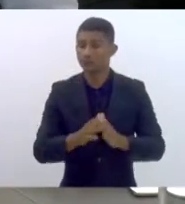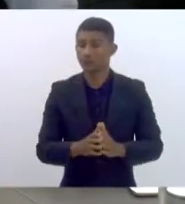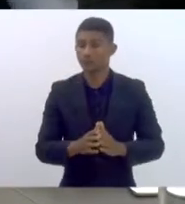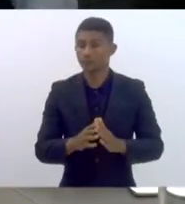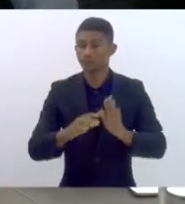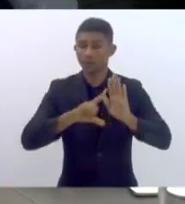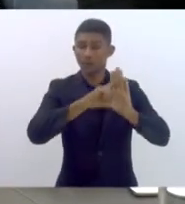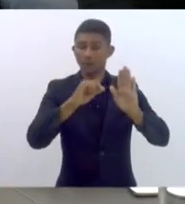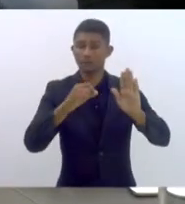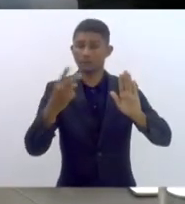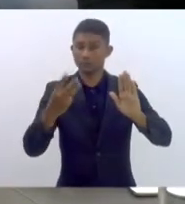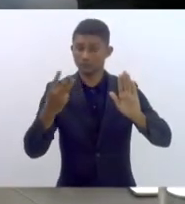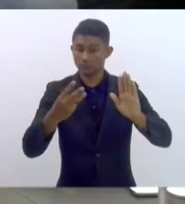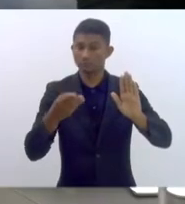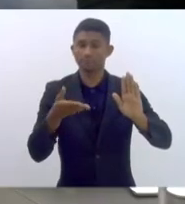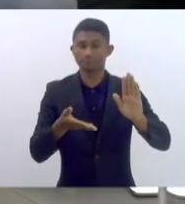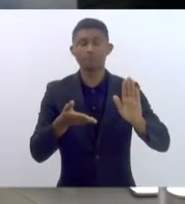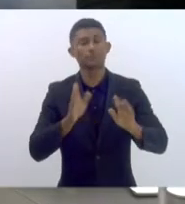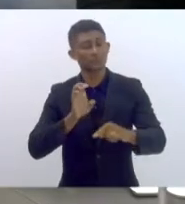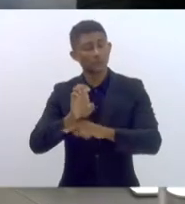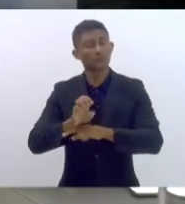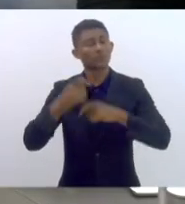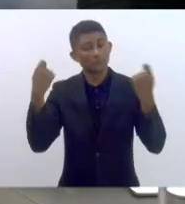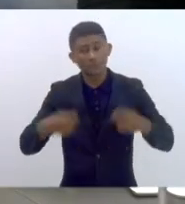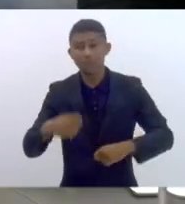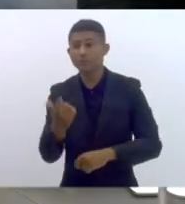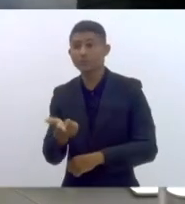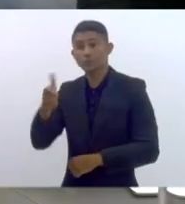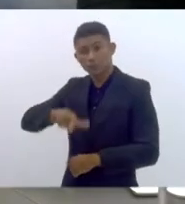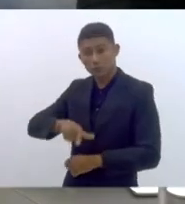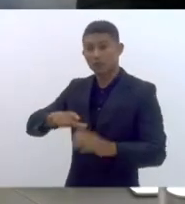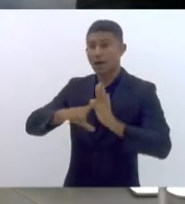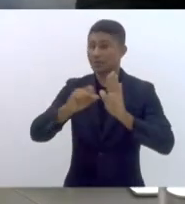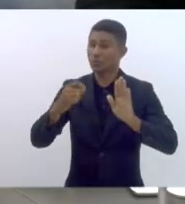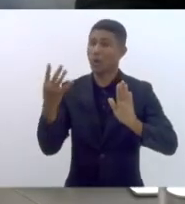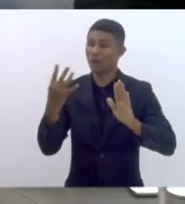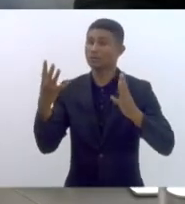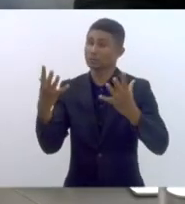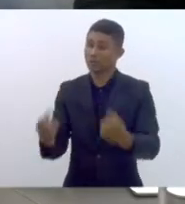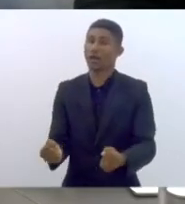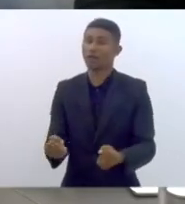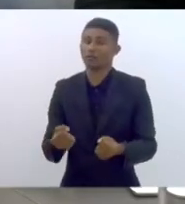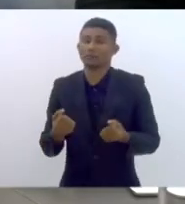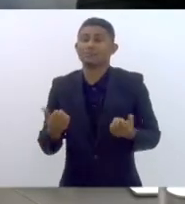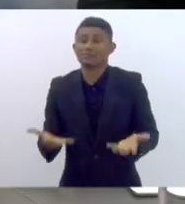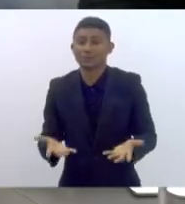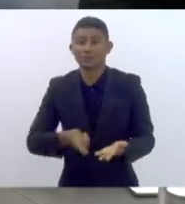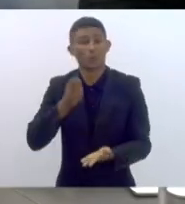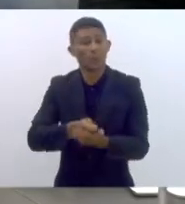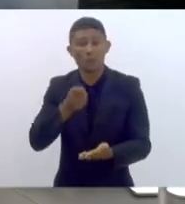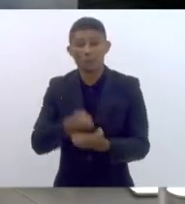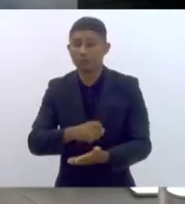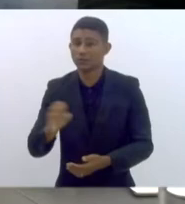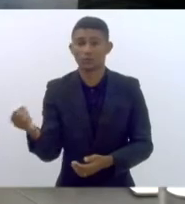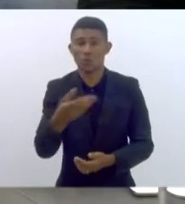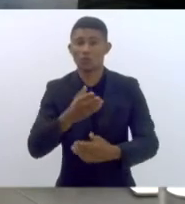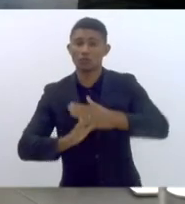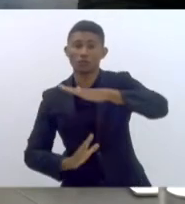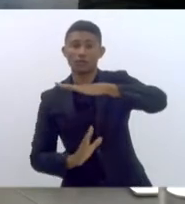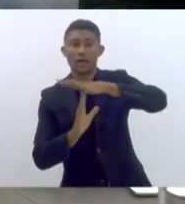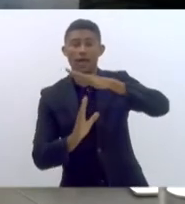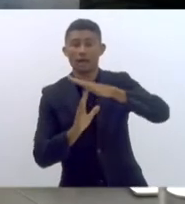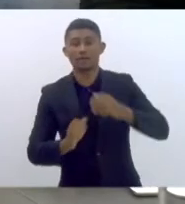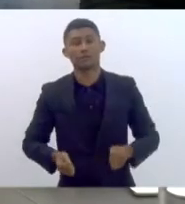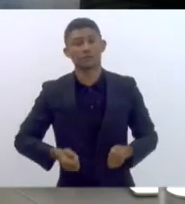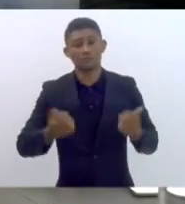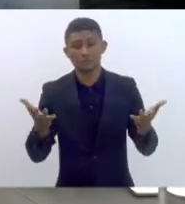aderir ao artigo 3º, o Estado teria que aderir novamente ao artigo 4º. Então, seria obrigado a cumprir um novo teto. E